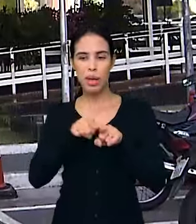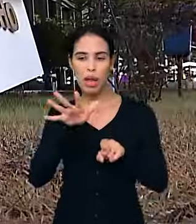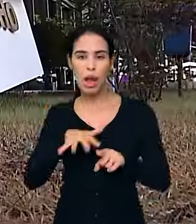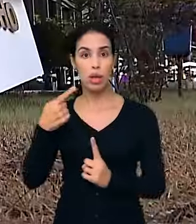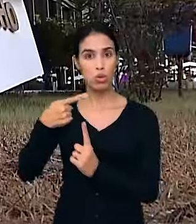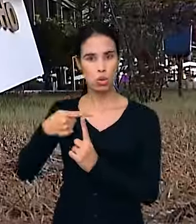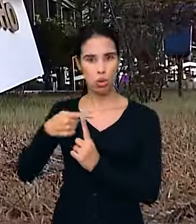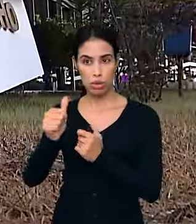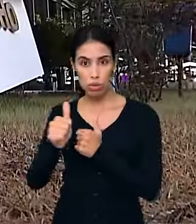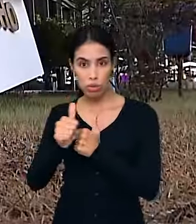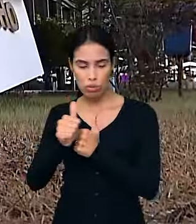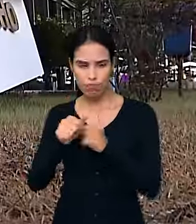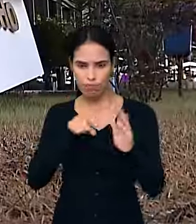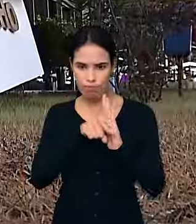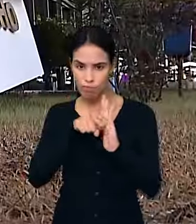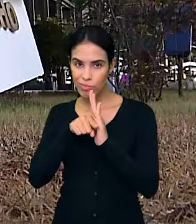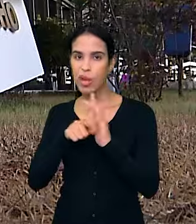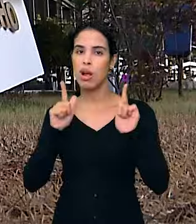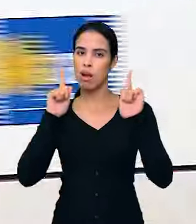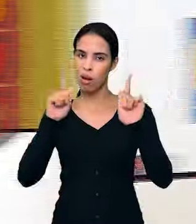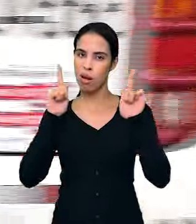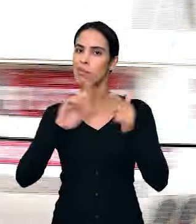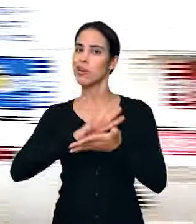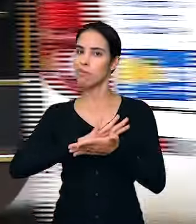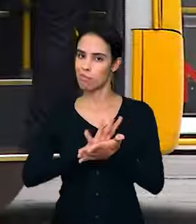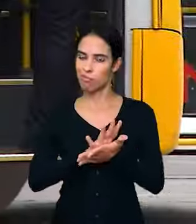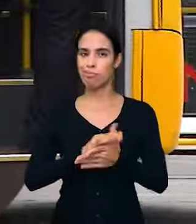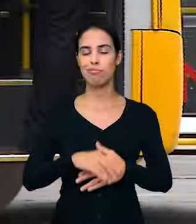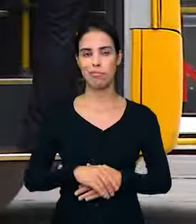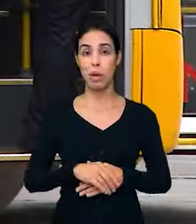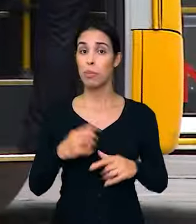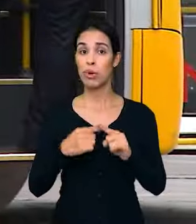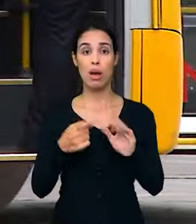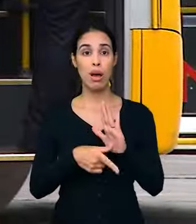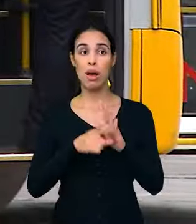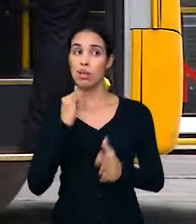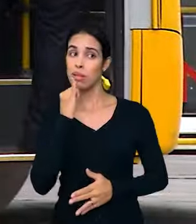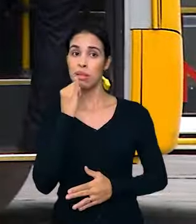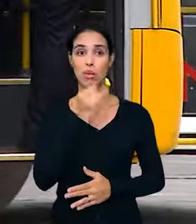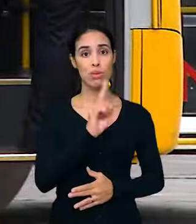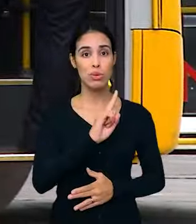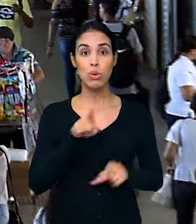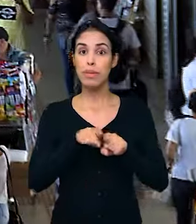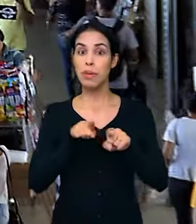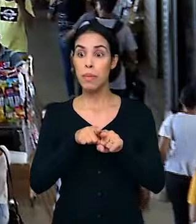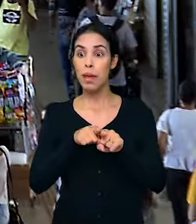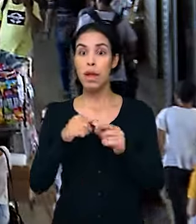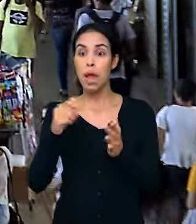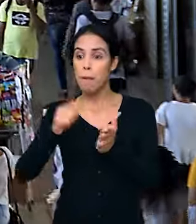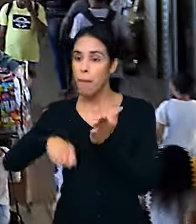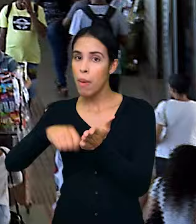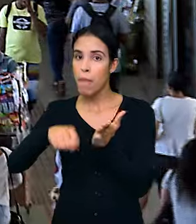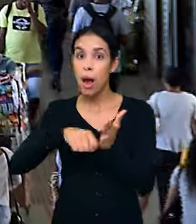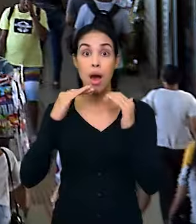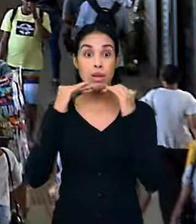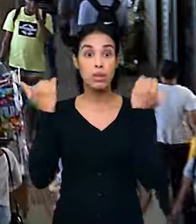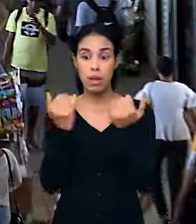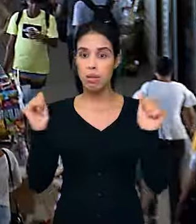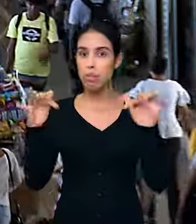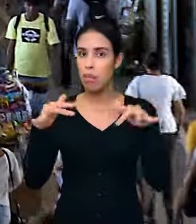Tocantins, considerou o ato abusivo. Entre os motivos, a falta de aviso prévio e de aprovação prévia em